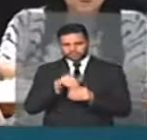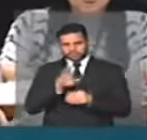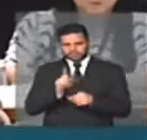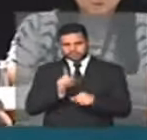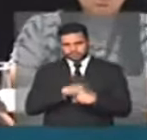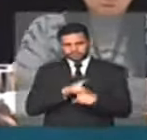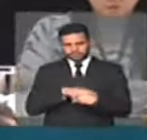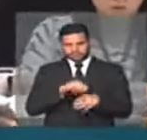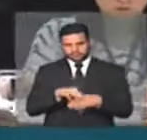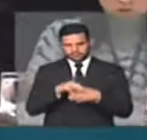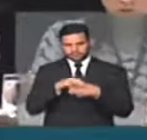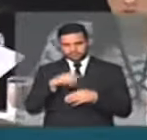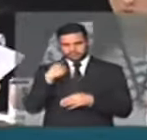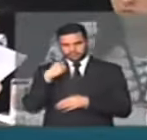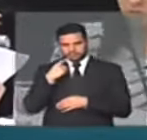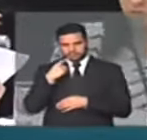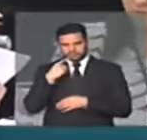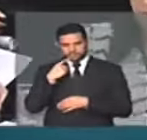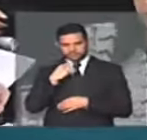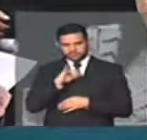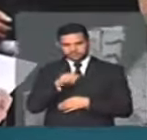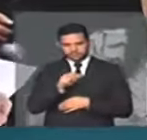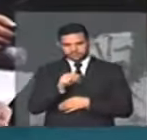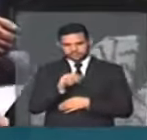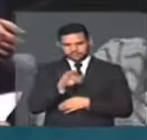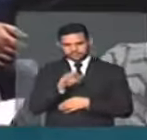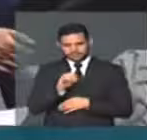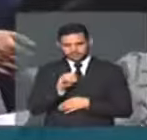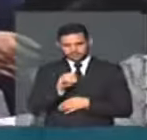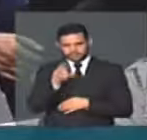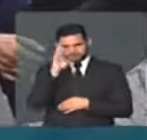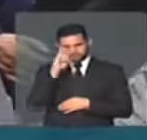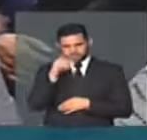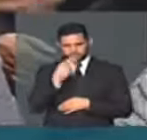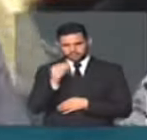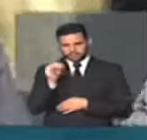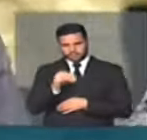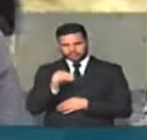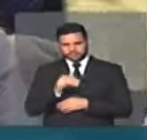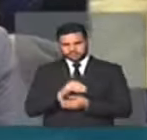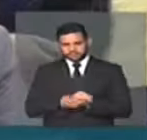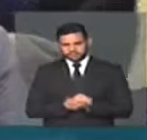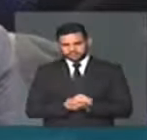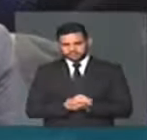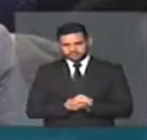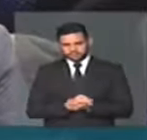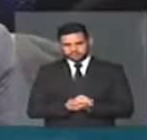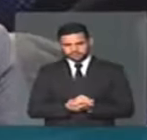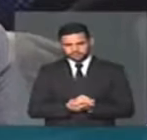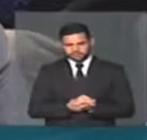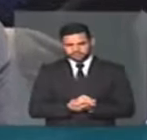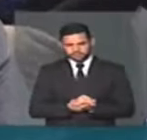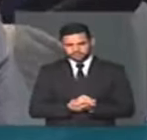Já usou o tempo de eleição. Deputada Jandira Fegali, Vossa Excelência tem até 3 minutos.